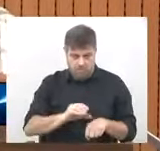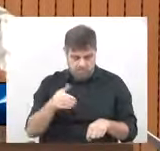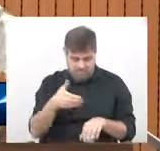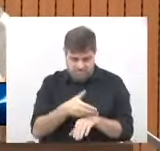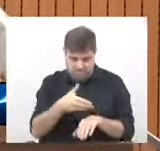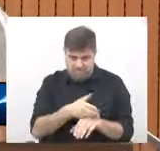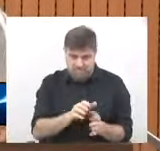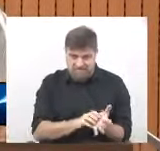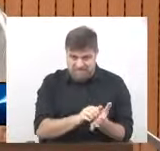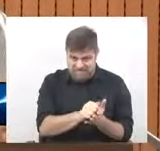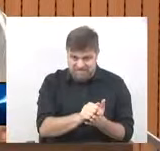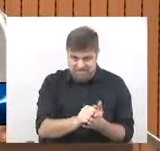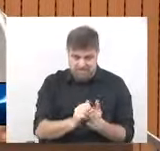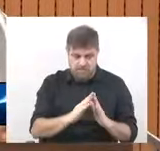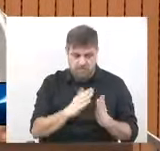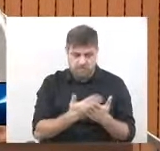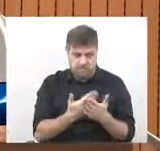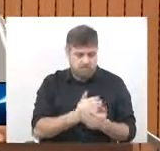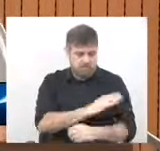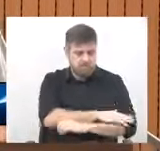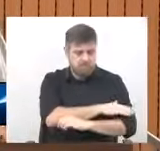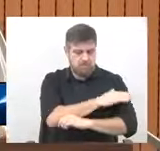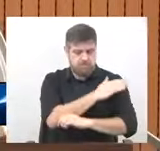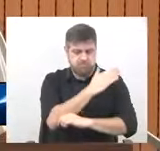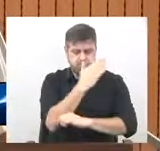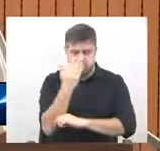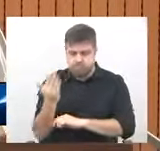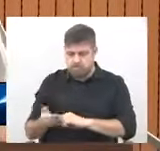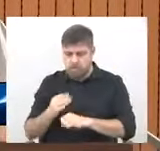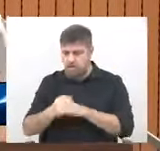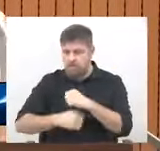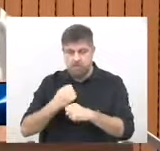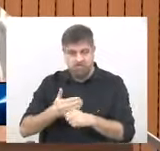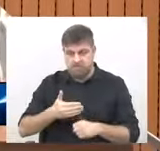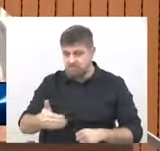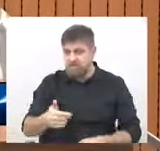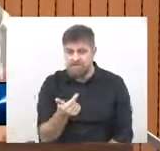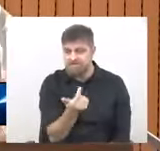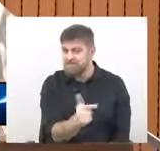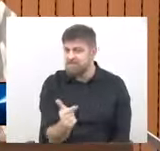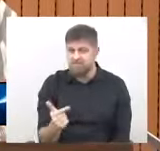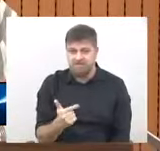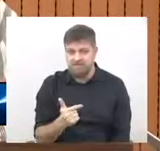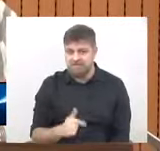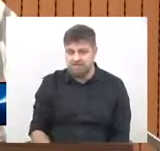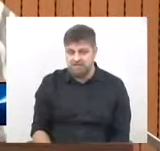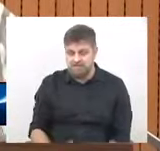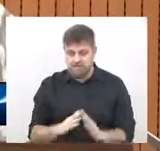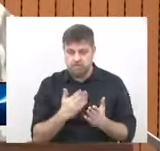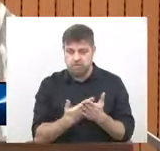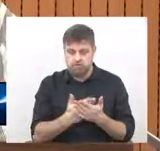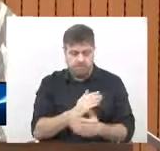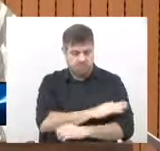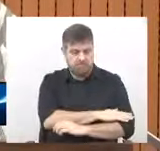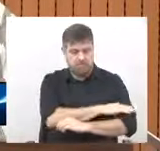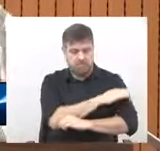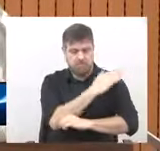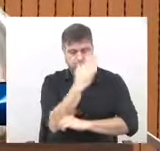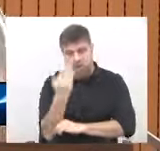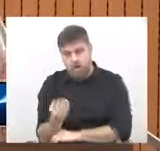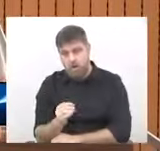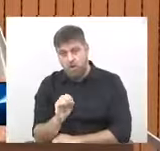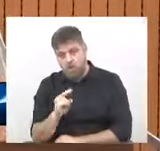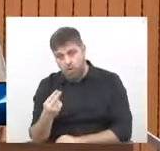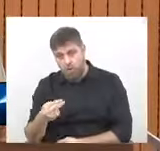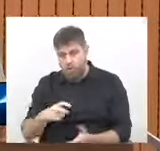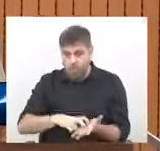aí matriculadas no AG3, no próximo ano não vão ter período integral. Vão ter acesso